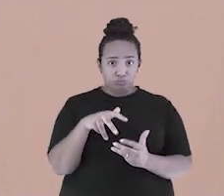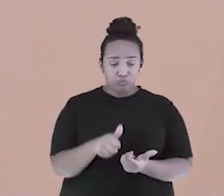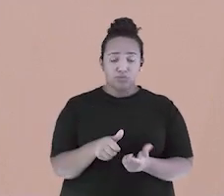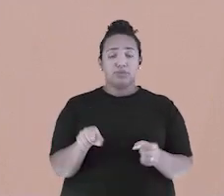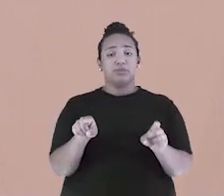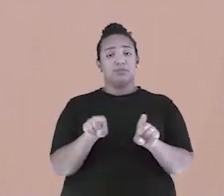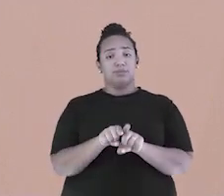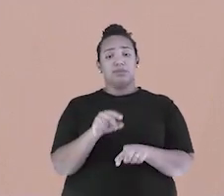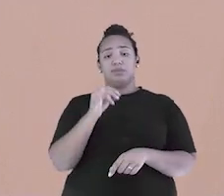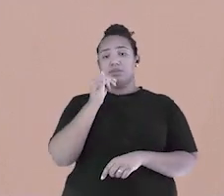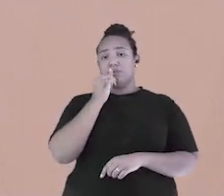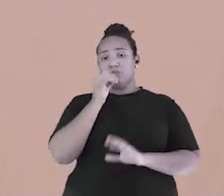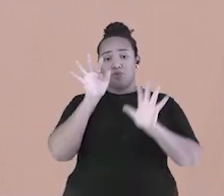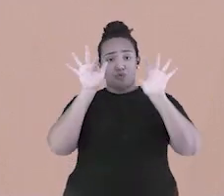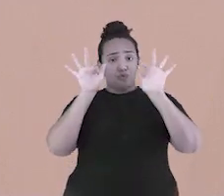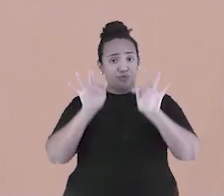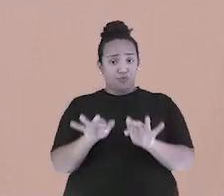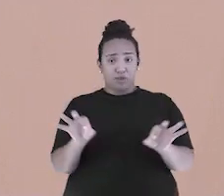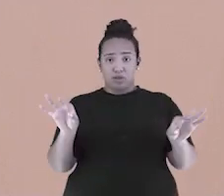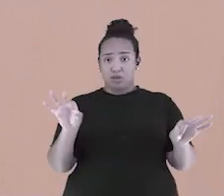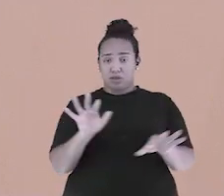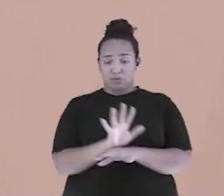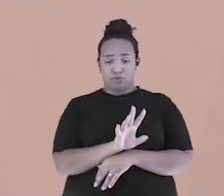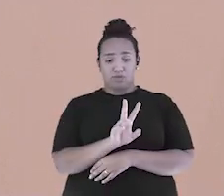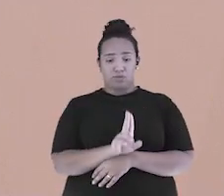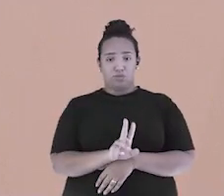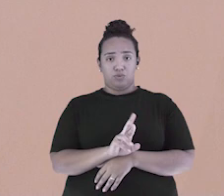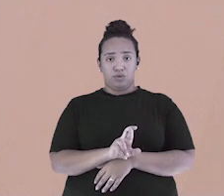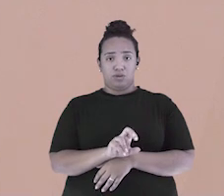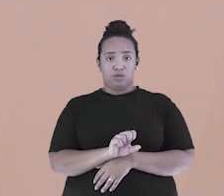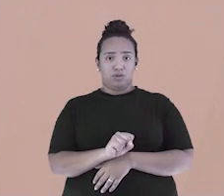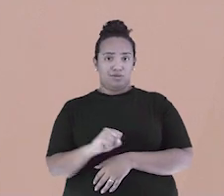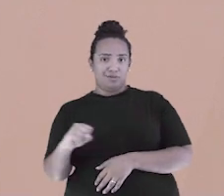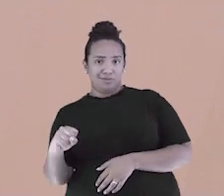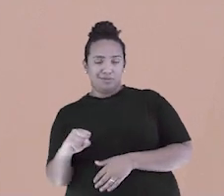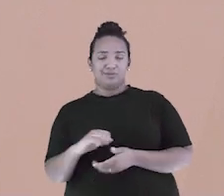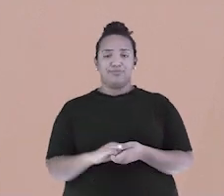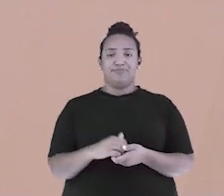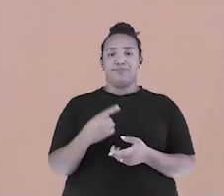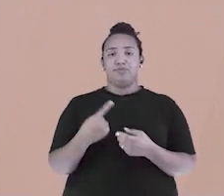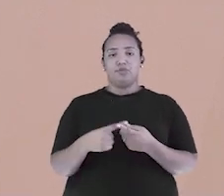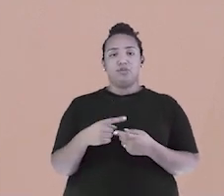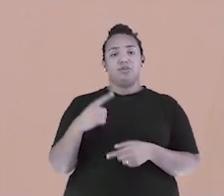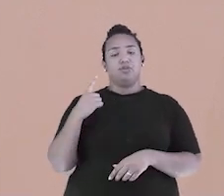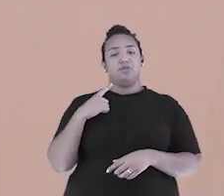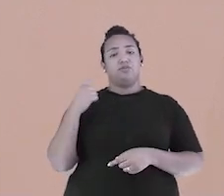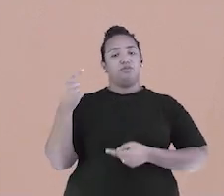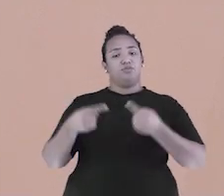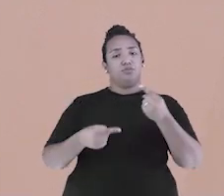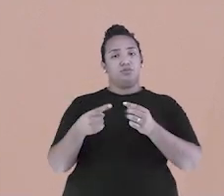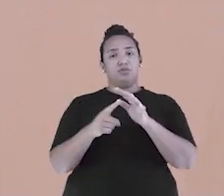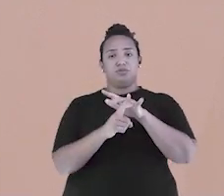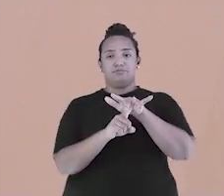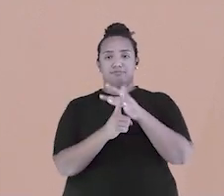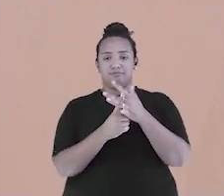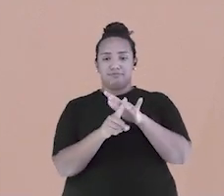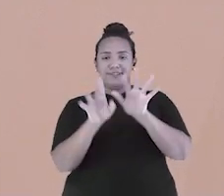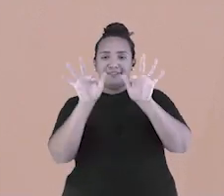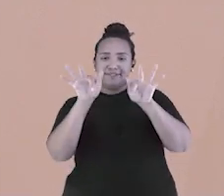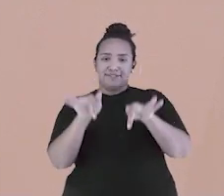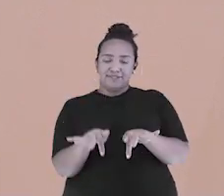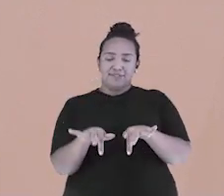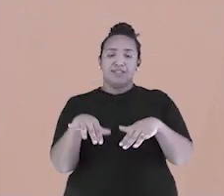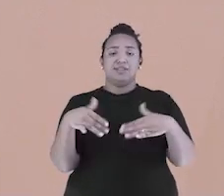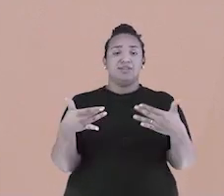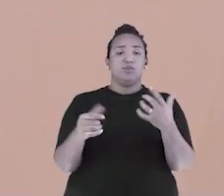com o fim da União Soviética, devido ao declínio das políticas de sistema socialista no leste da Europa,